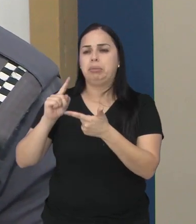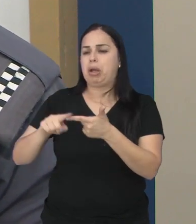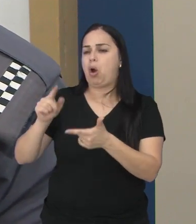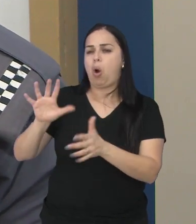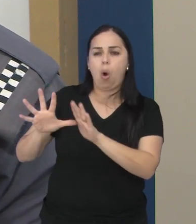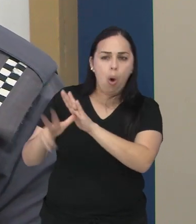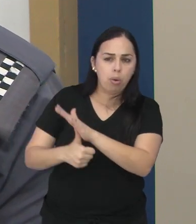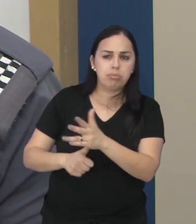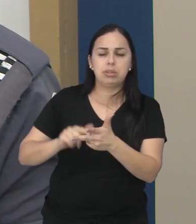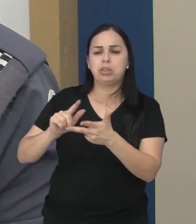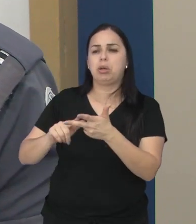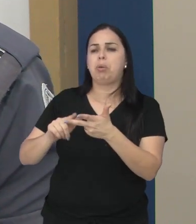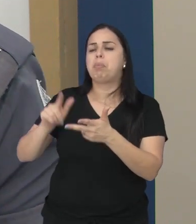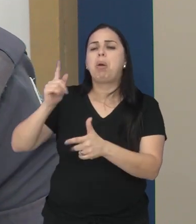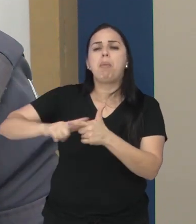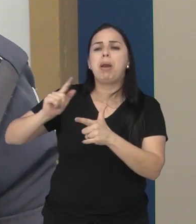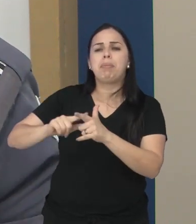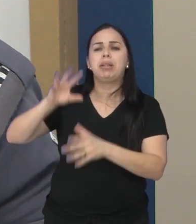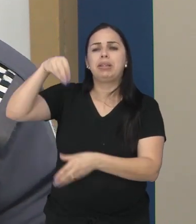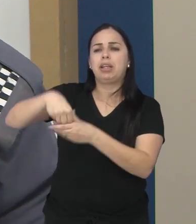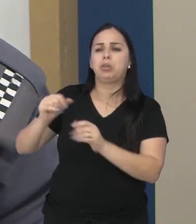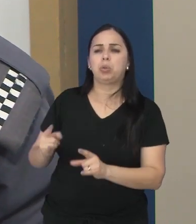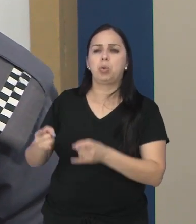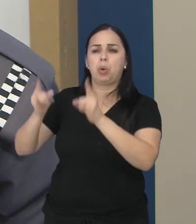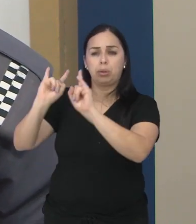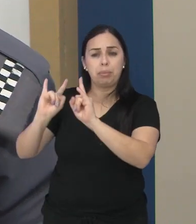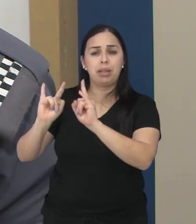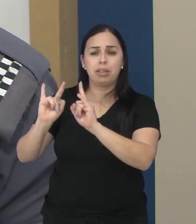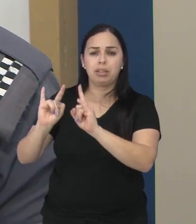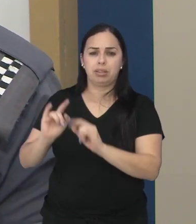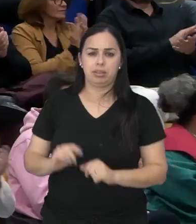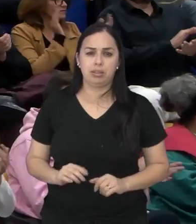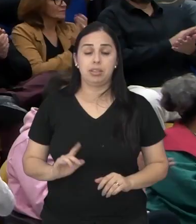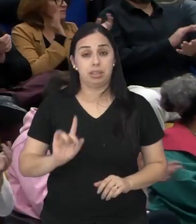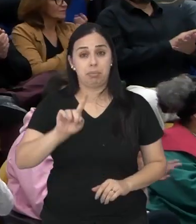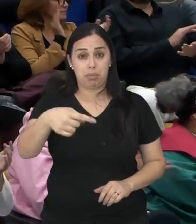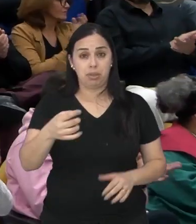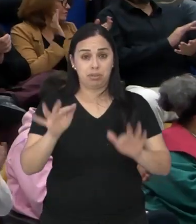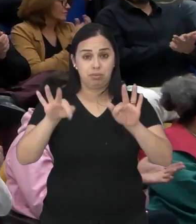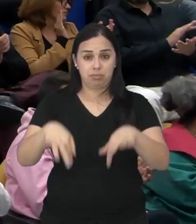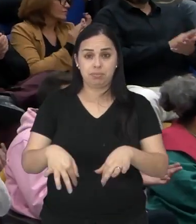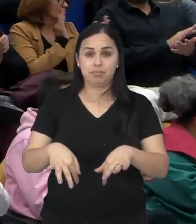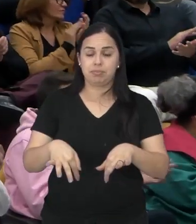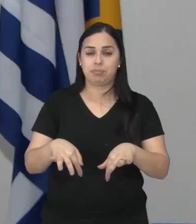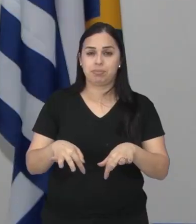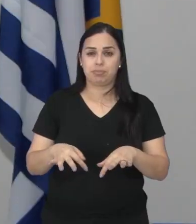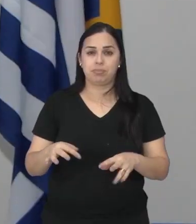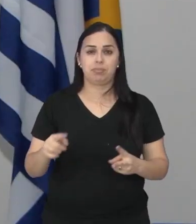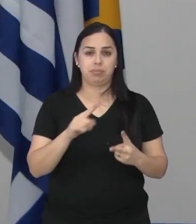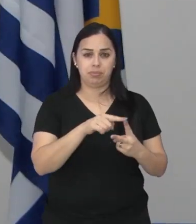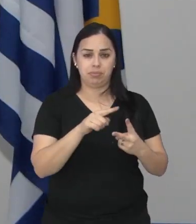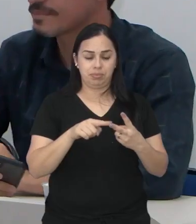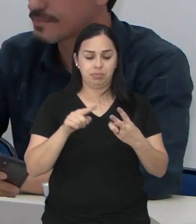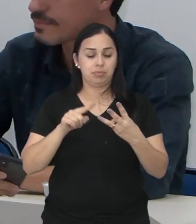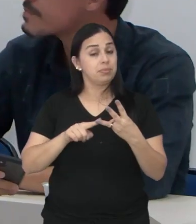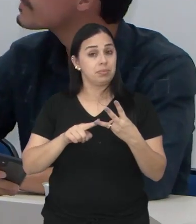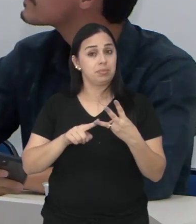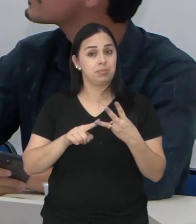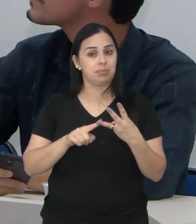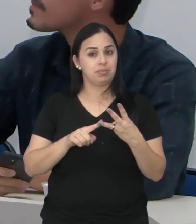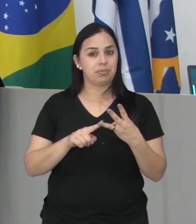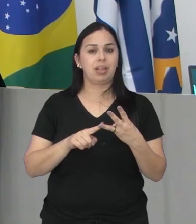que vem tendo lá no condomínio, na vizinhança, na rua, o que quer que seja. E no final, o encontro com os poderes público